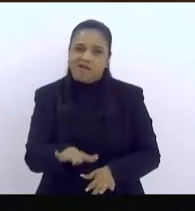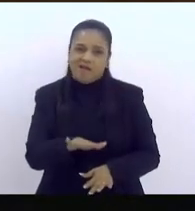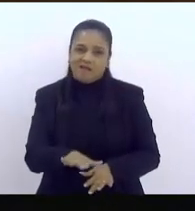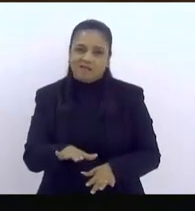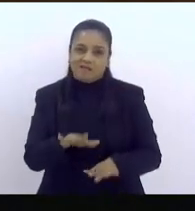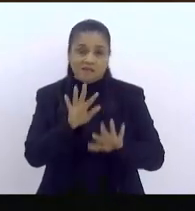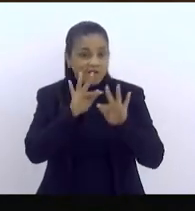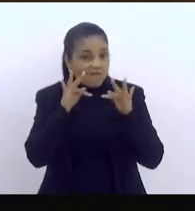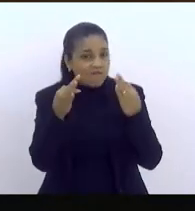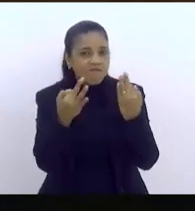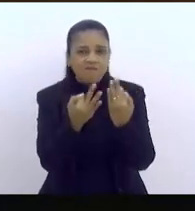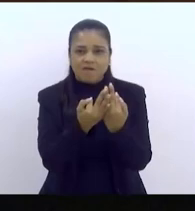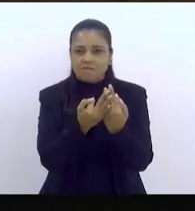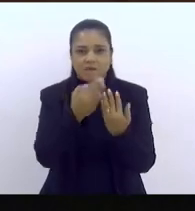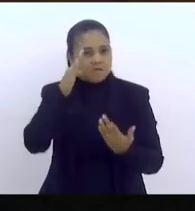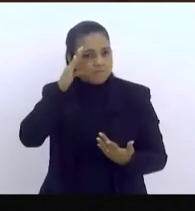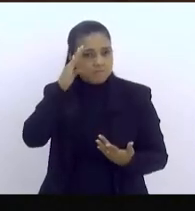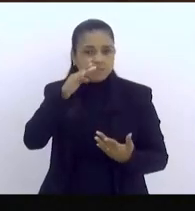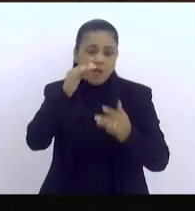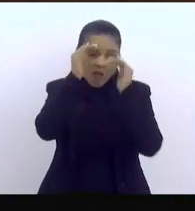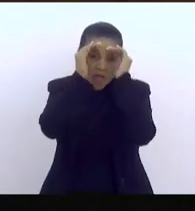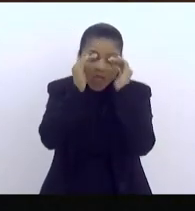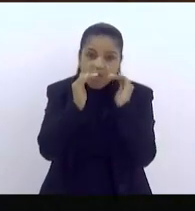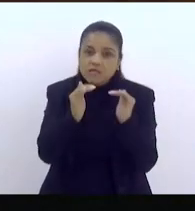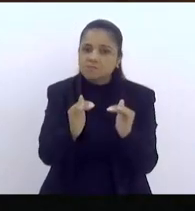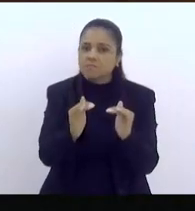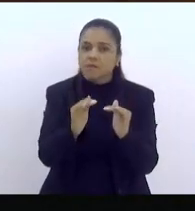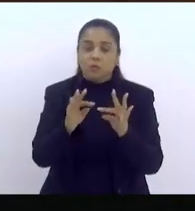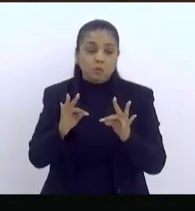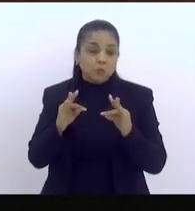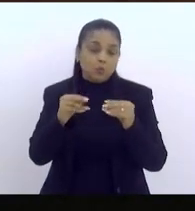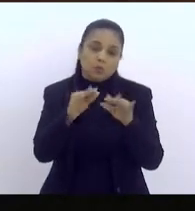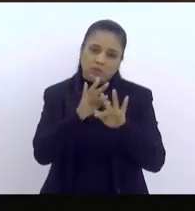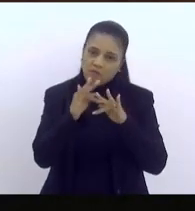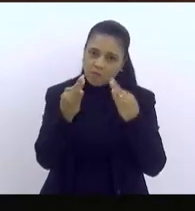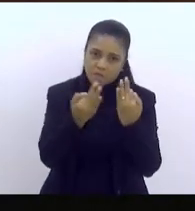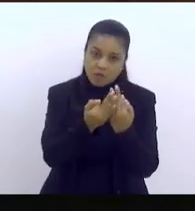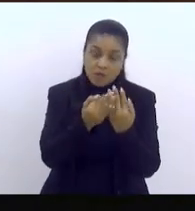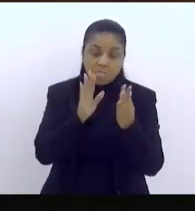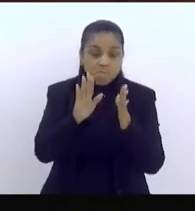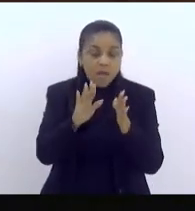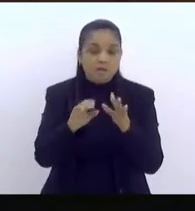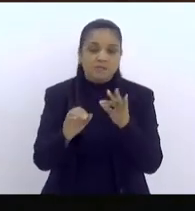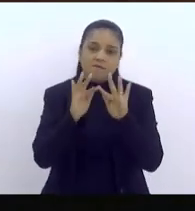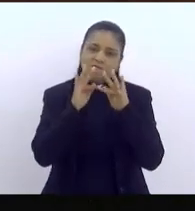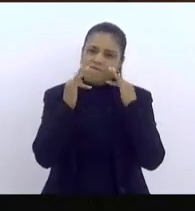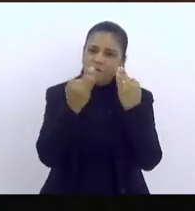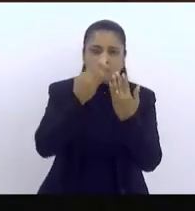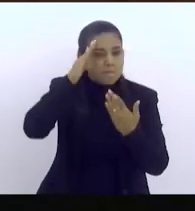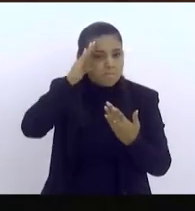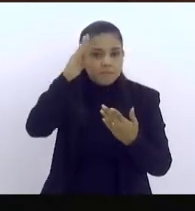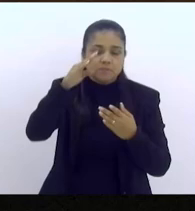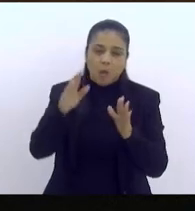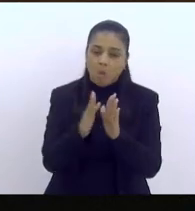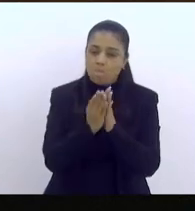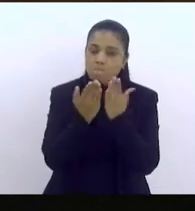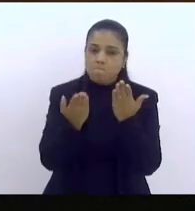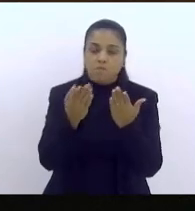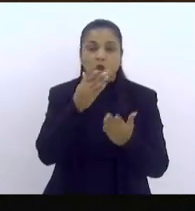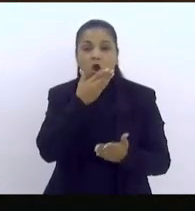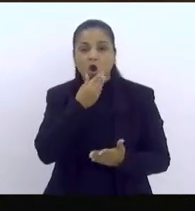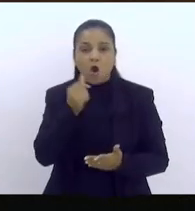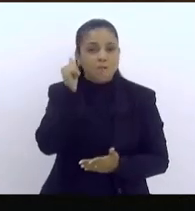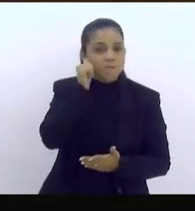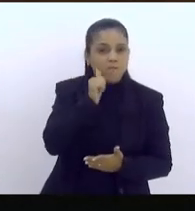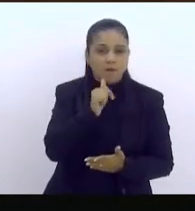as famílias. Respeito todas as demais, mas aquelas famílias instituídas pela Bíblia, homem e mulher. Esse é meu posicionamento,